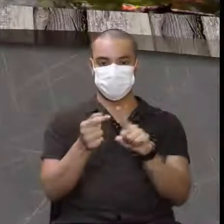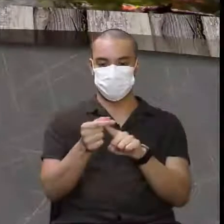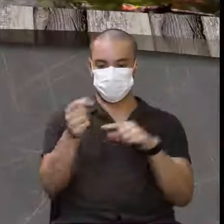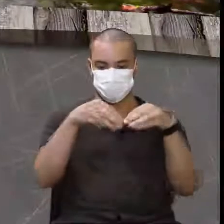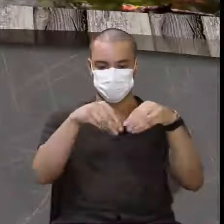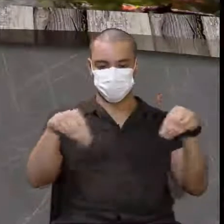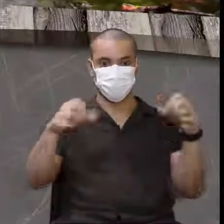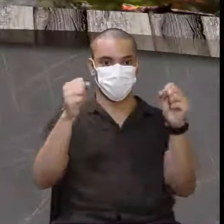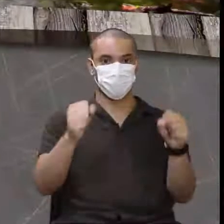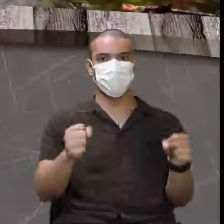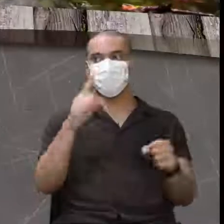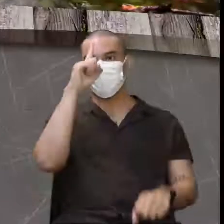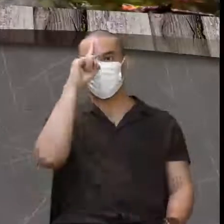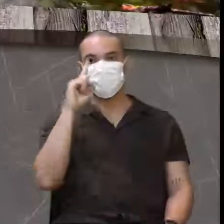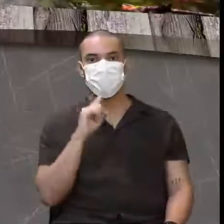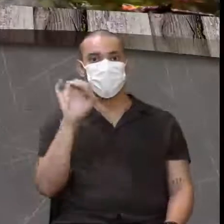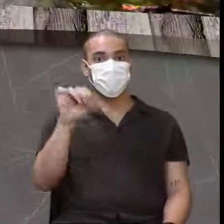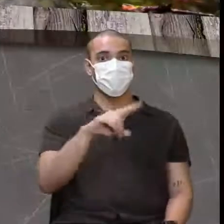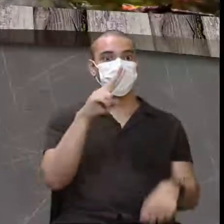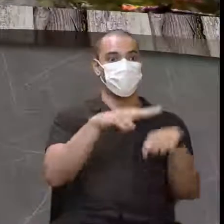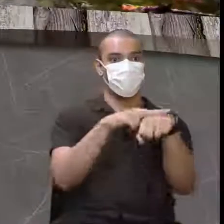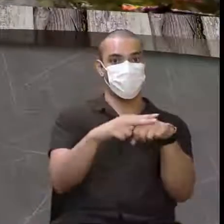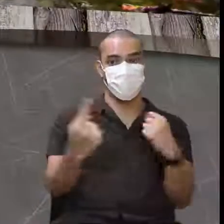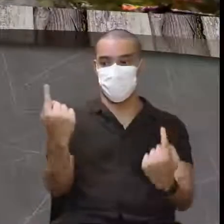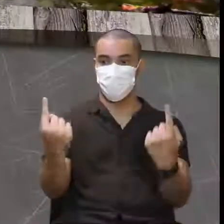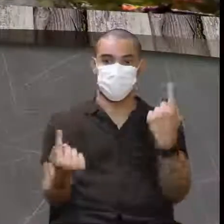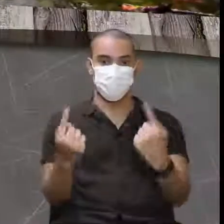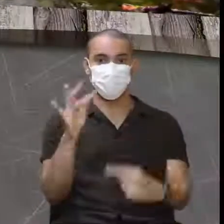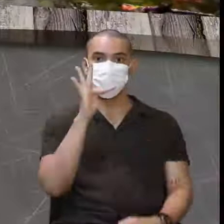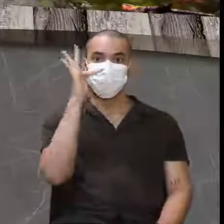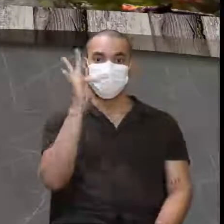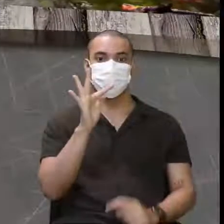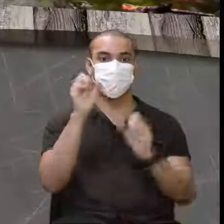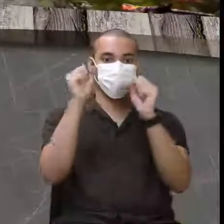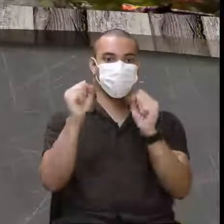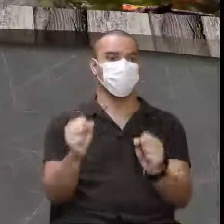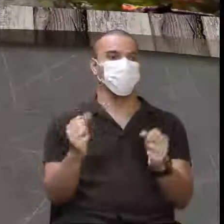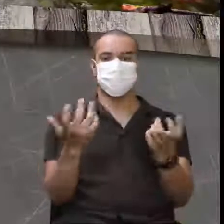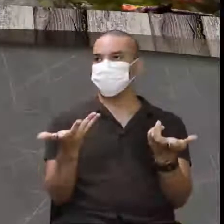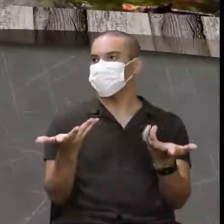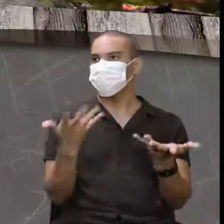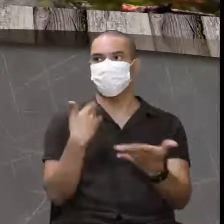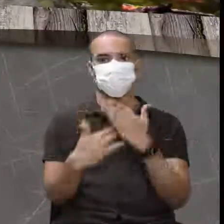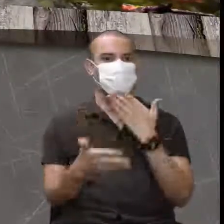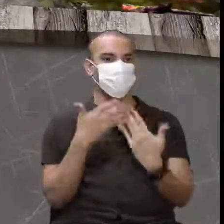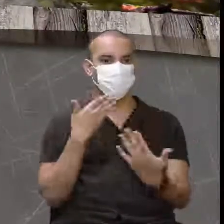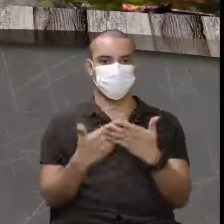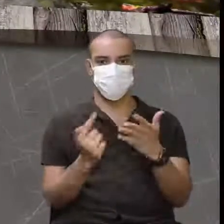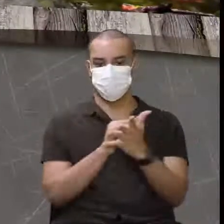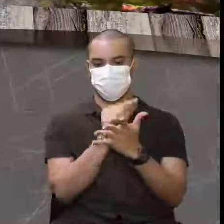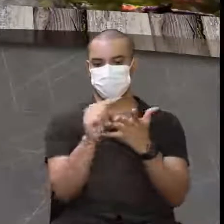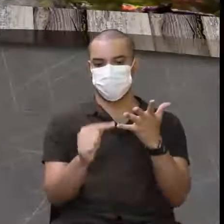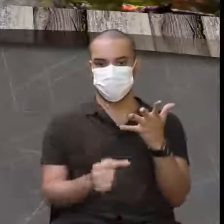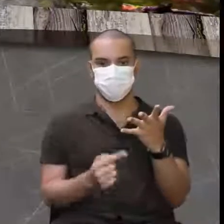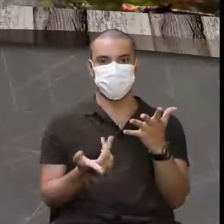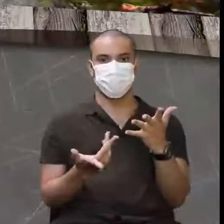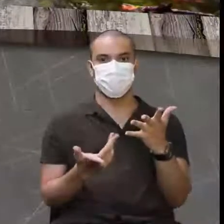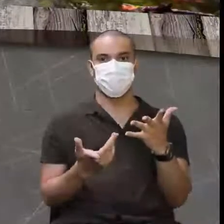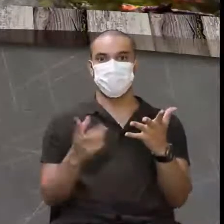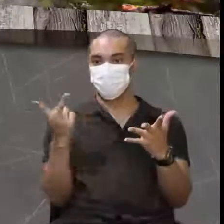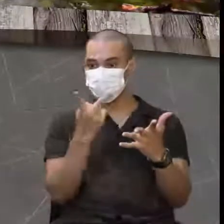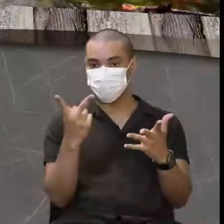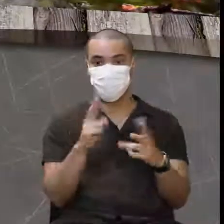semente, poderia ser amarela ou verde. A flor poderia ser axial ou terminal. Então,